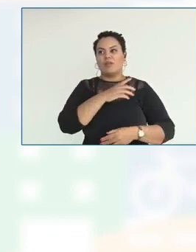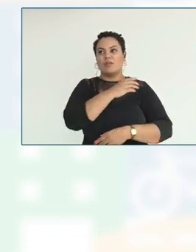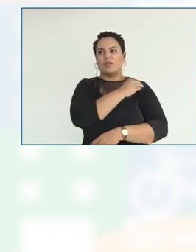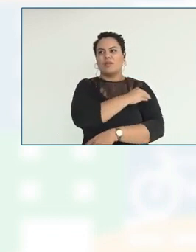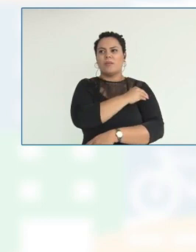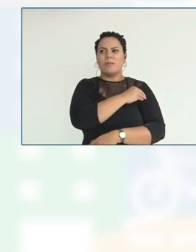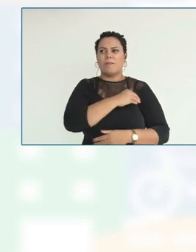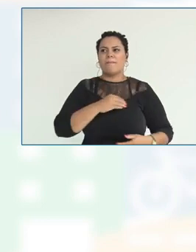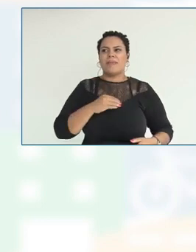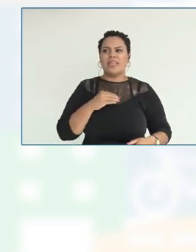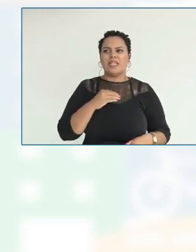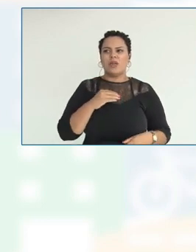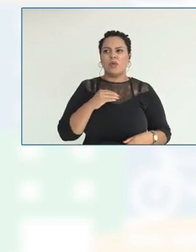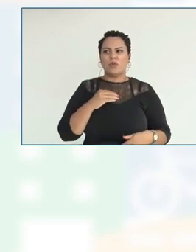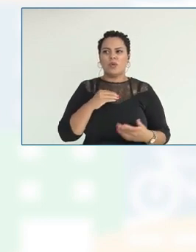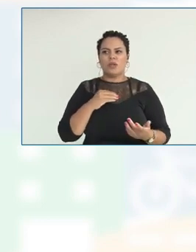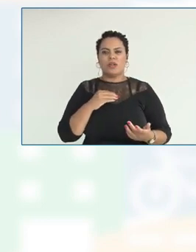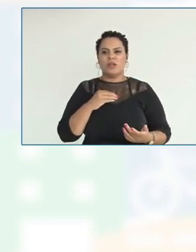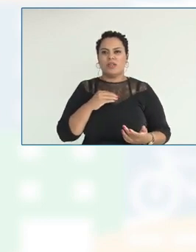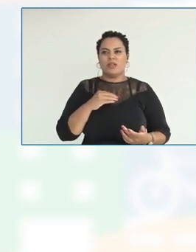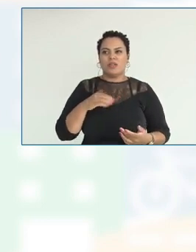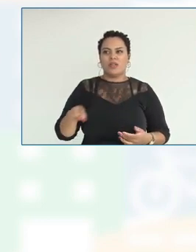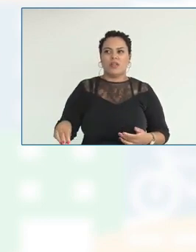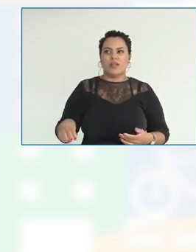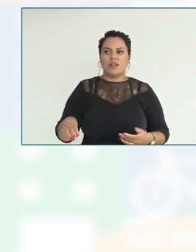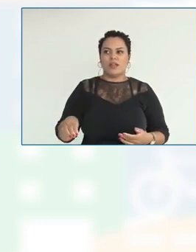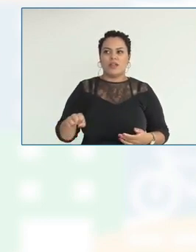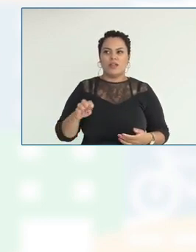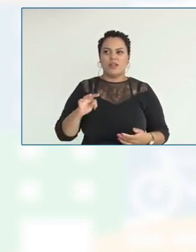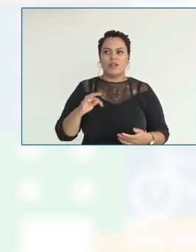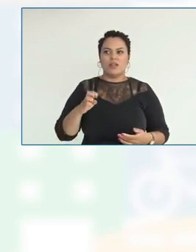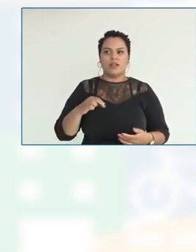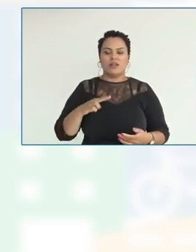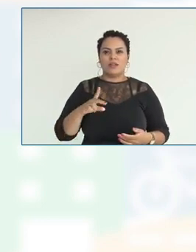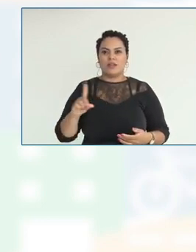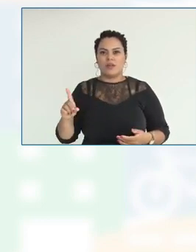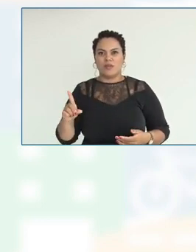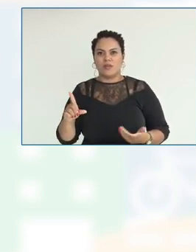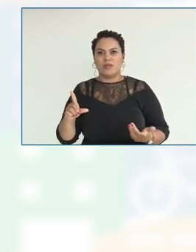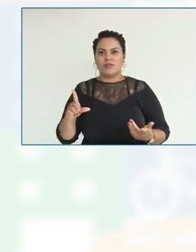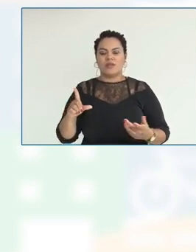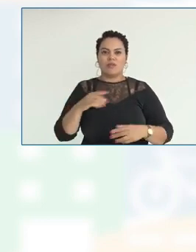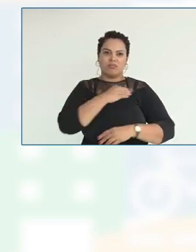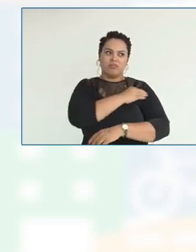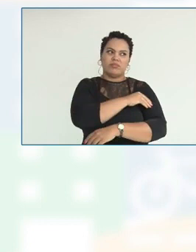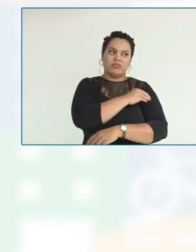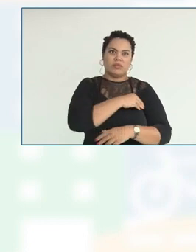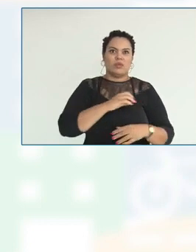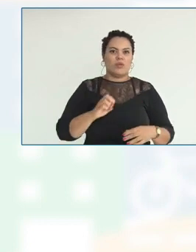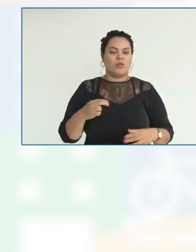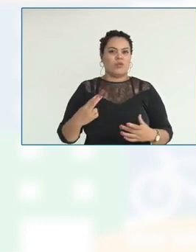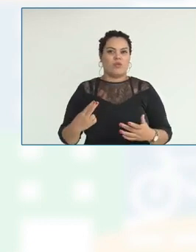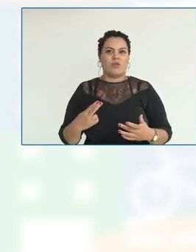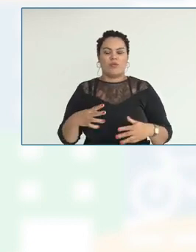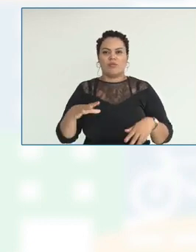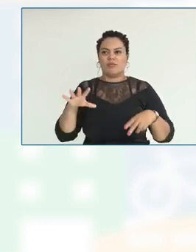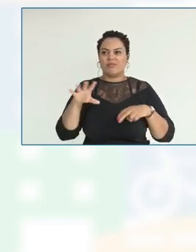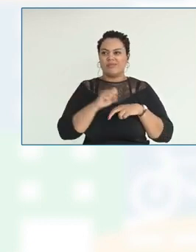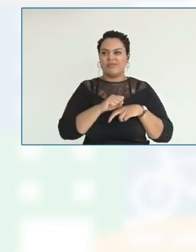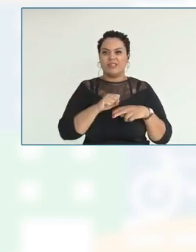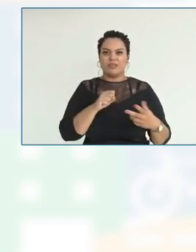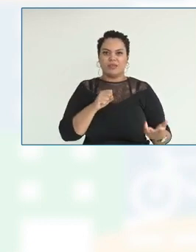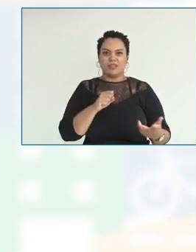uma investigação de uma suspeita de intoxicação por algo que tenha alta